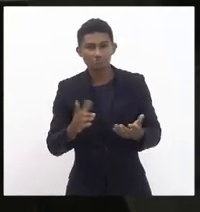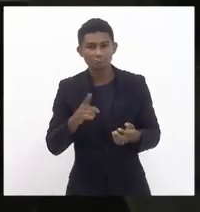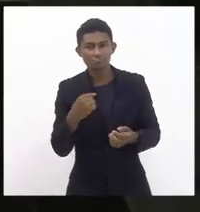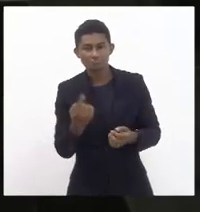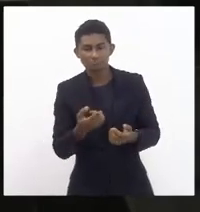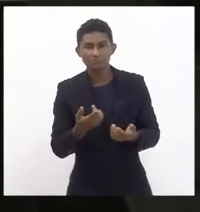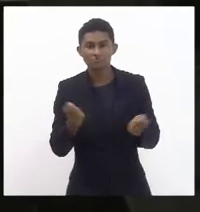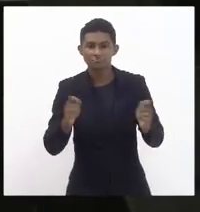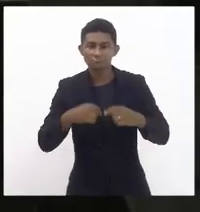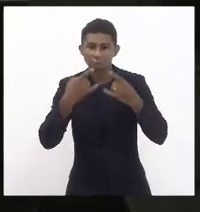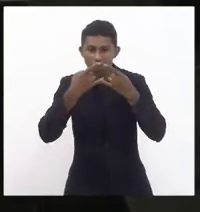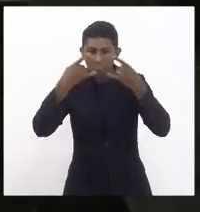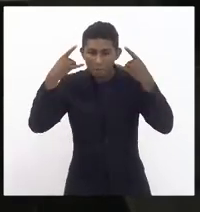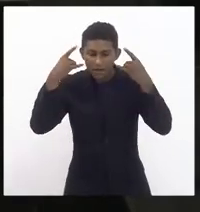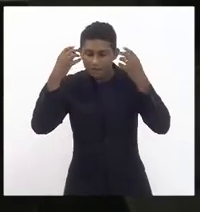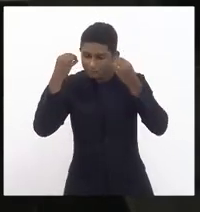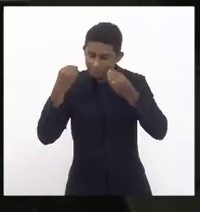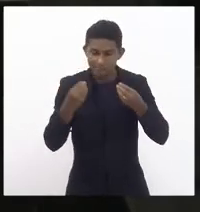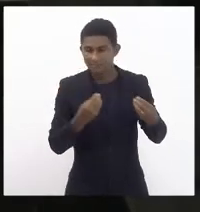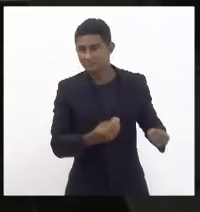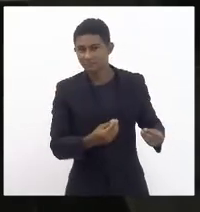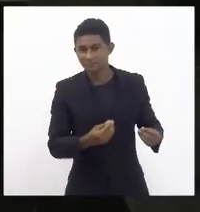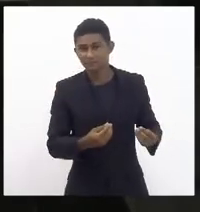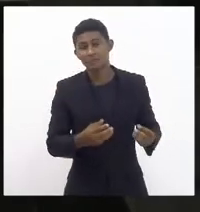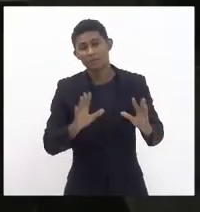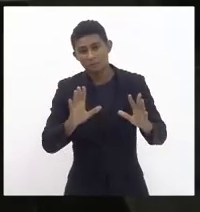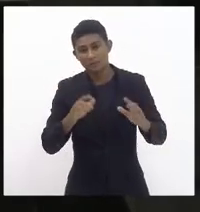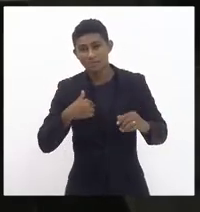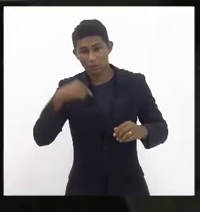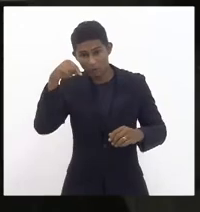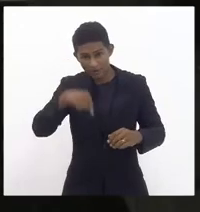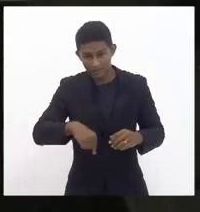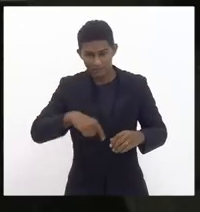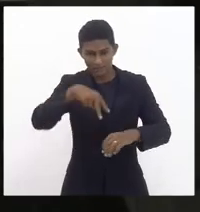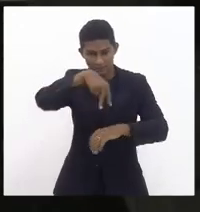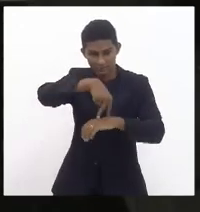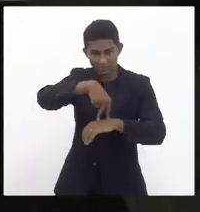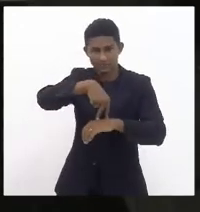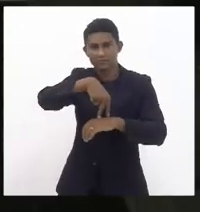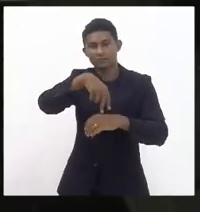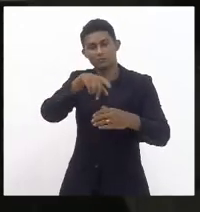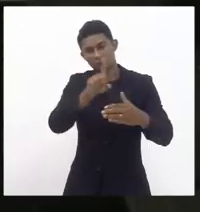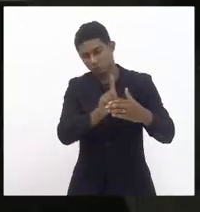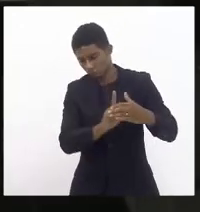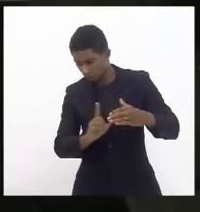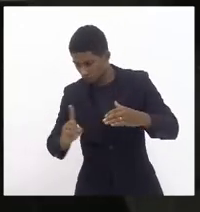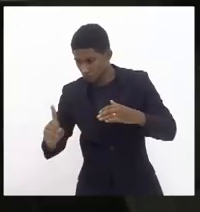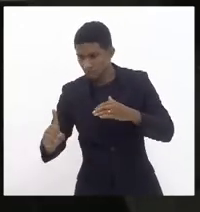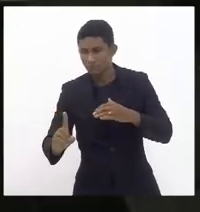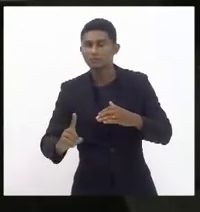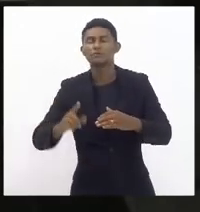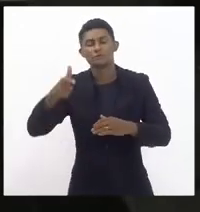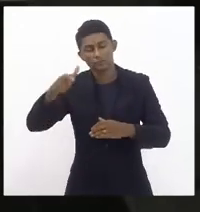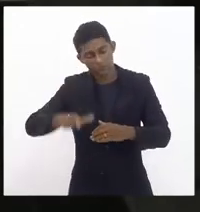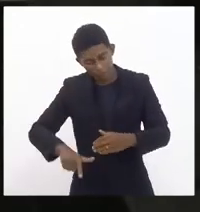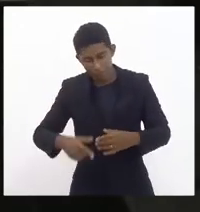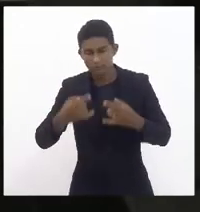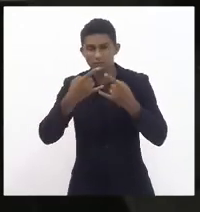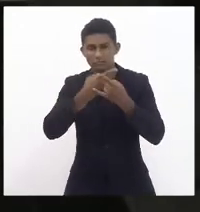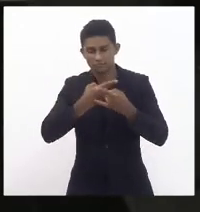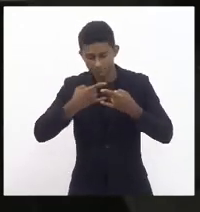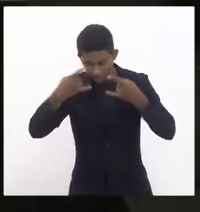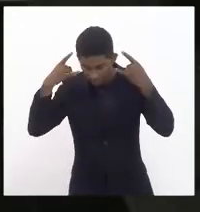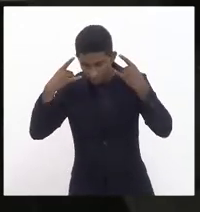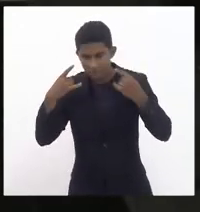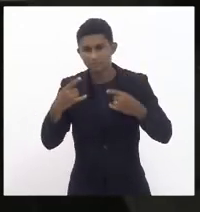possamos fazer isso claro que quando sair aqui do púlpito voltarei a usar